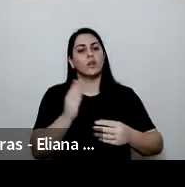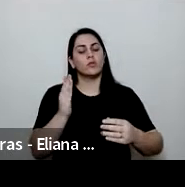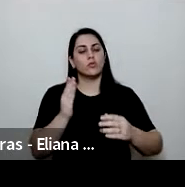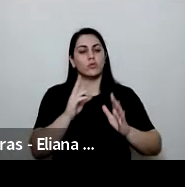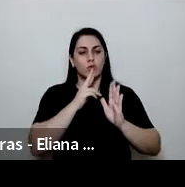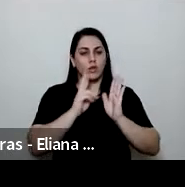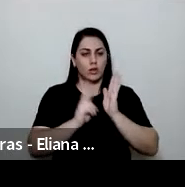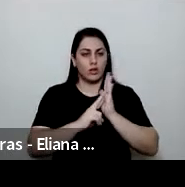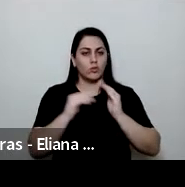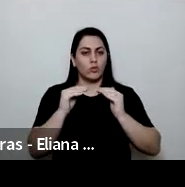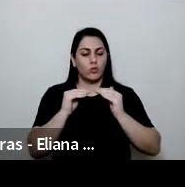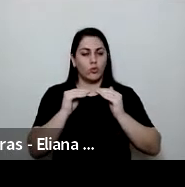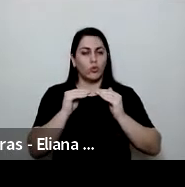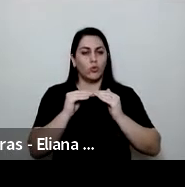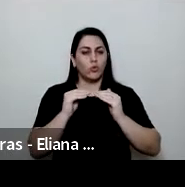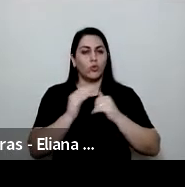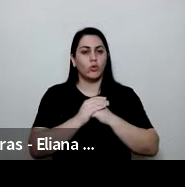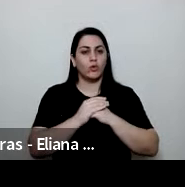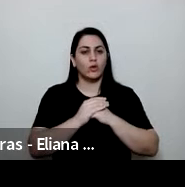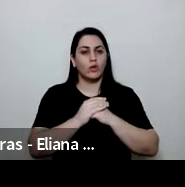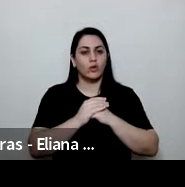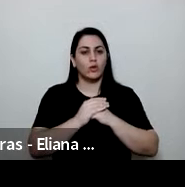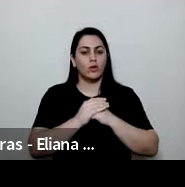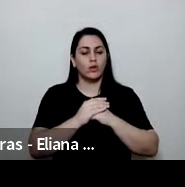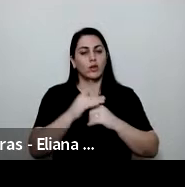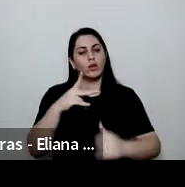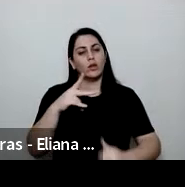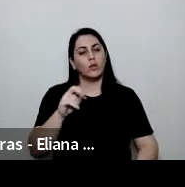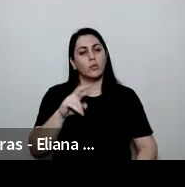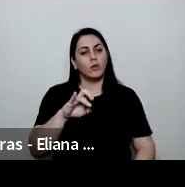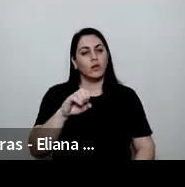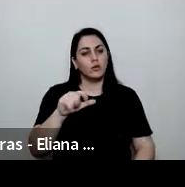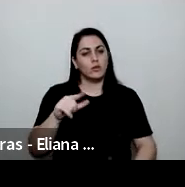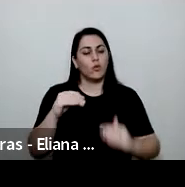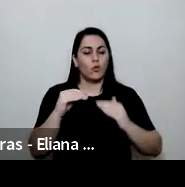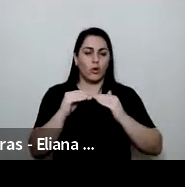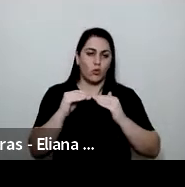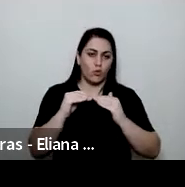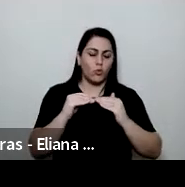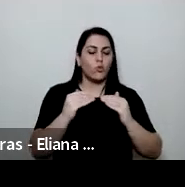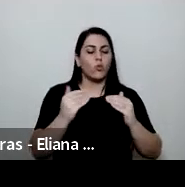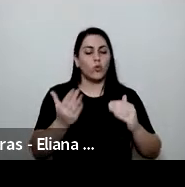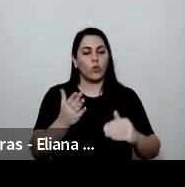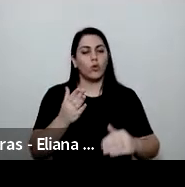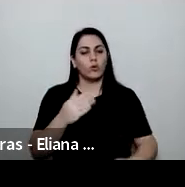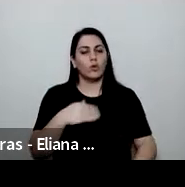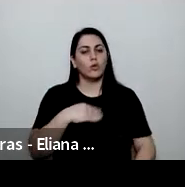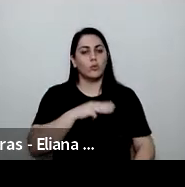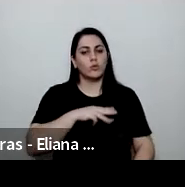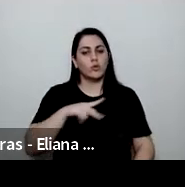e Imparcial consonância com parecer do Ministério Público eleitoral